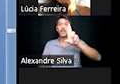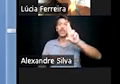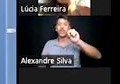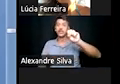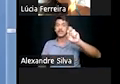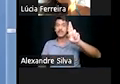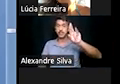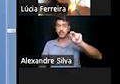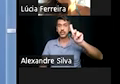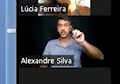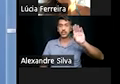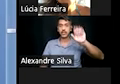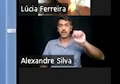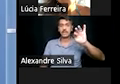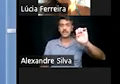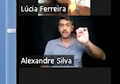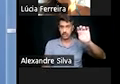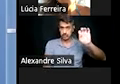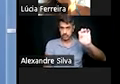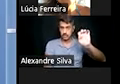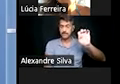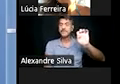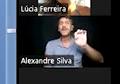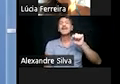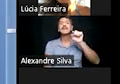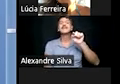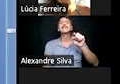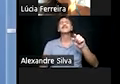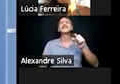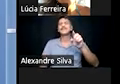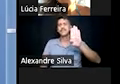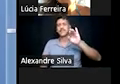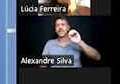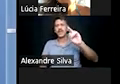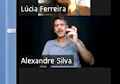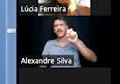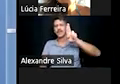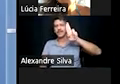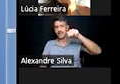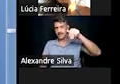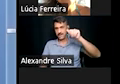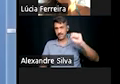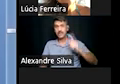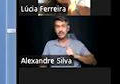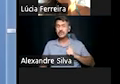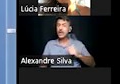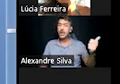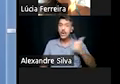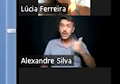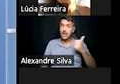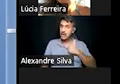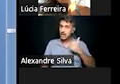uma praça em que esses bioermas são colocados e que mostram essas grandes